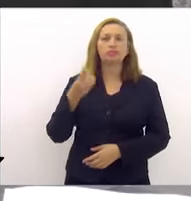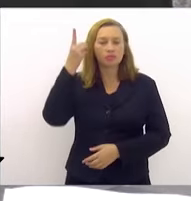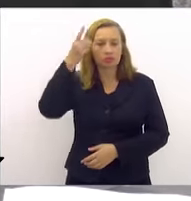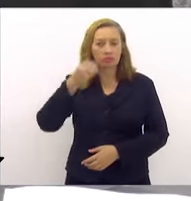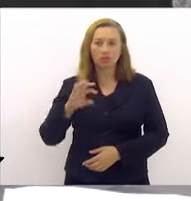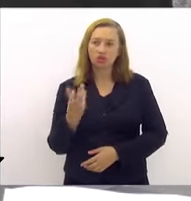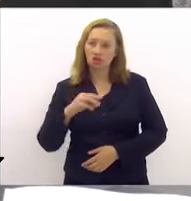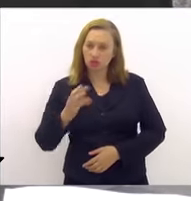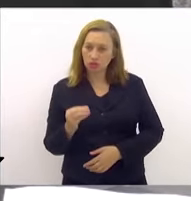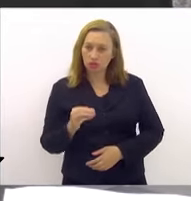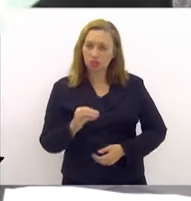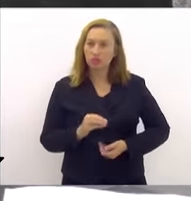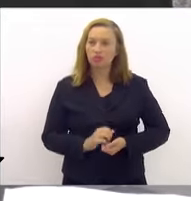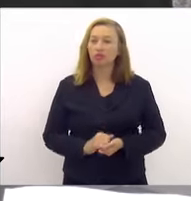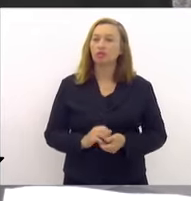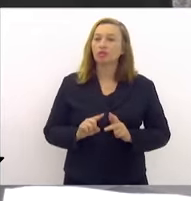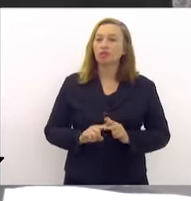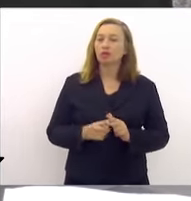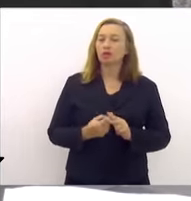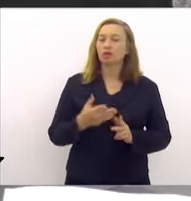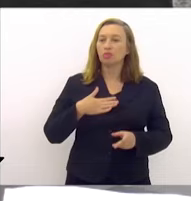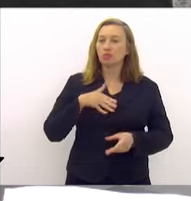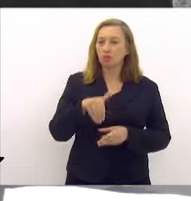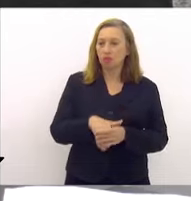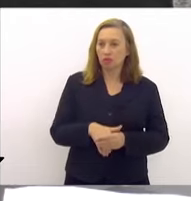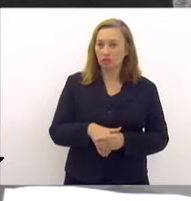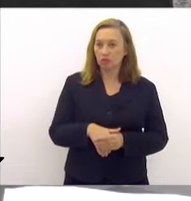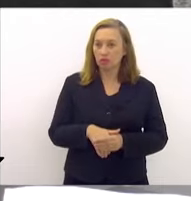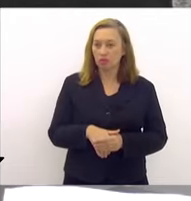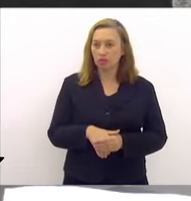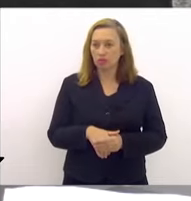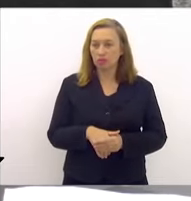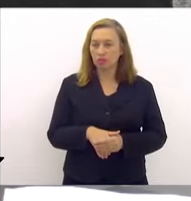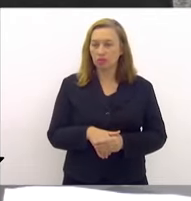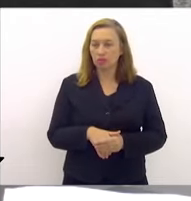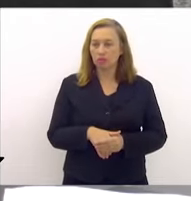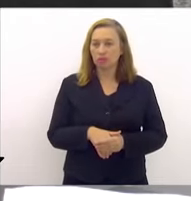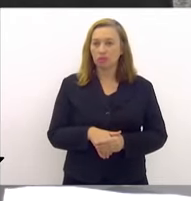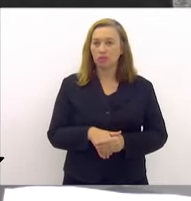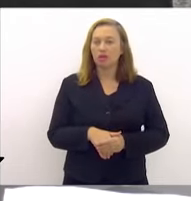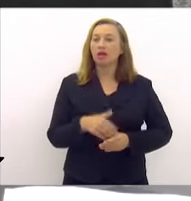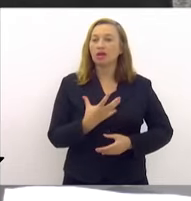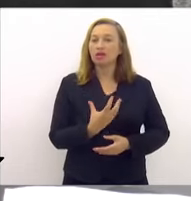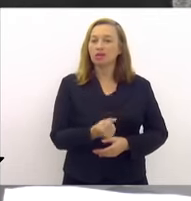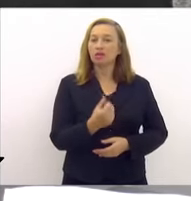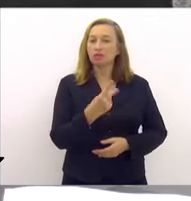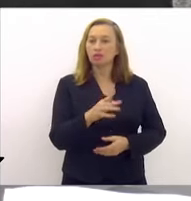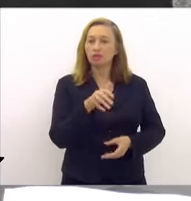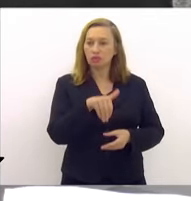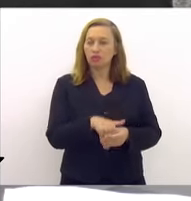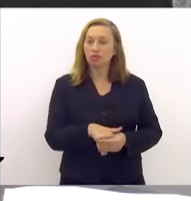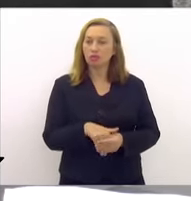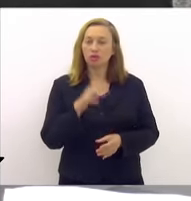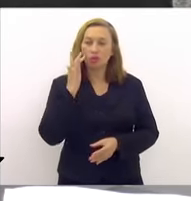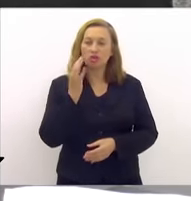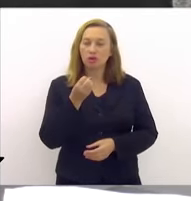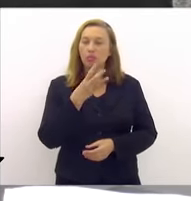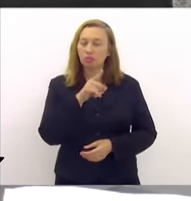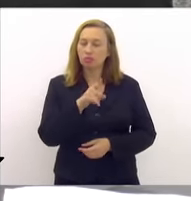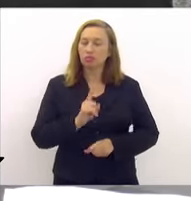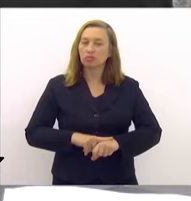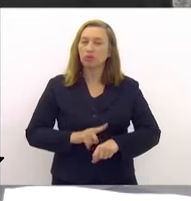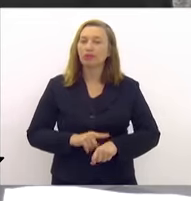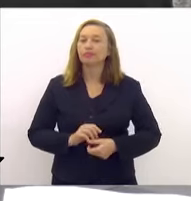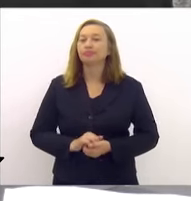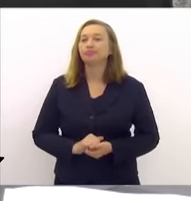vou alterar o meu voto para absorver o voto de Vossa Excelência, que eu acho que me parece mais prudente nesse